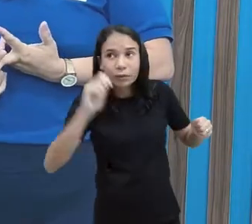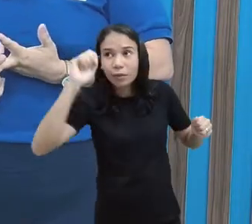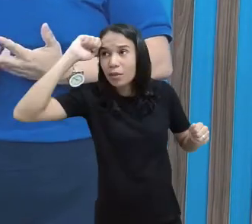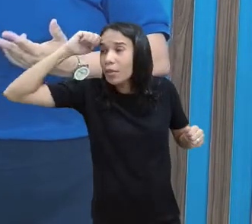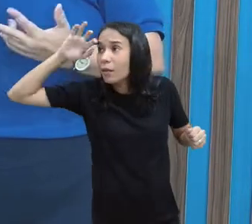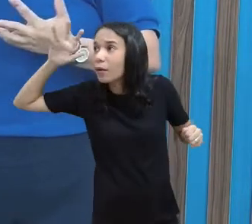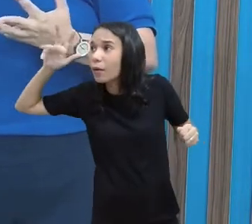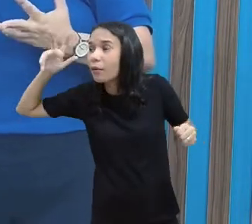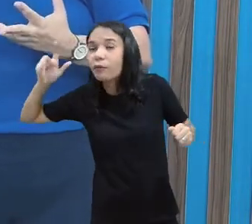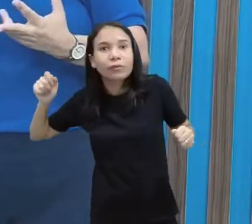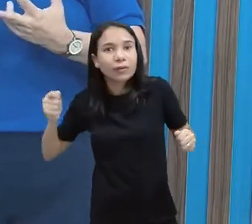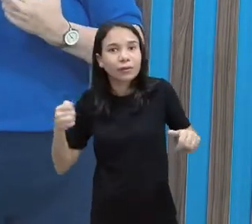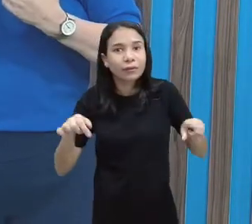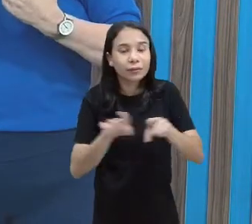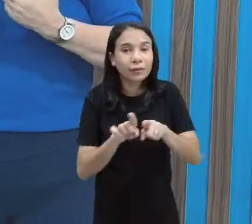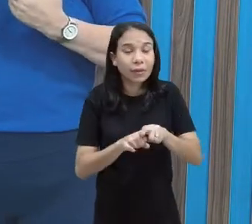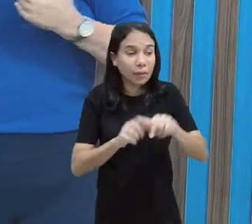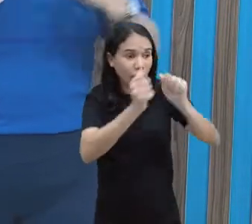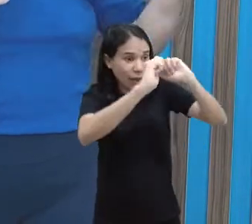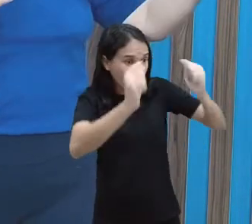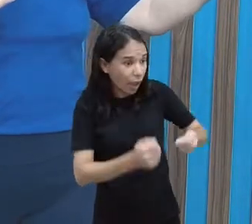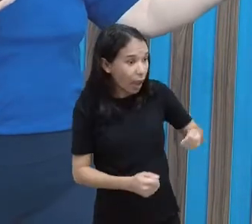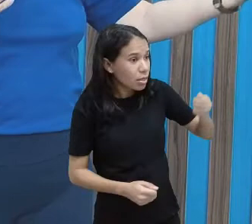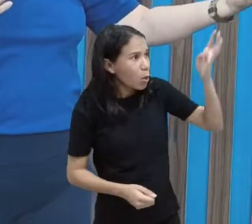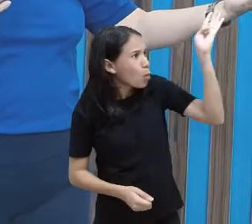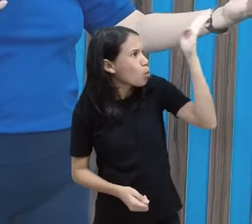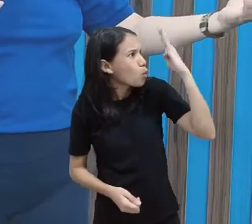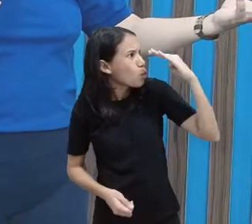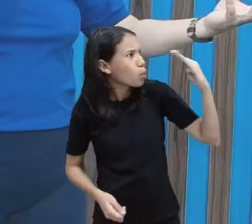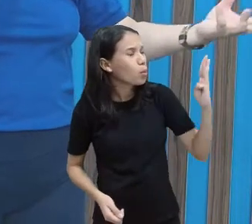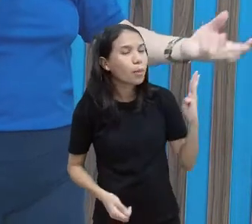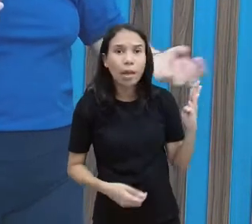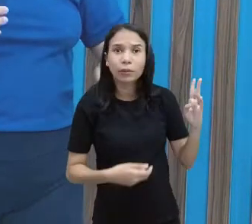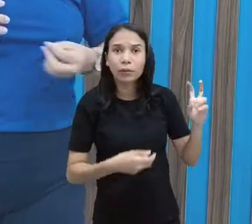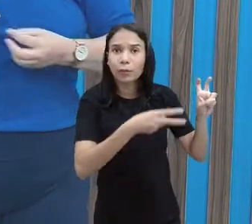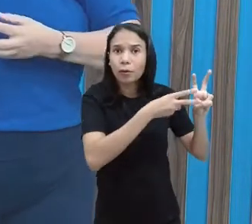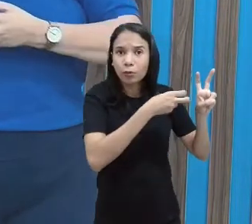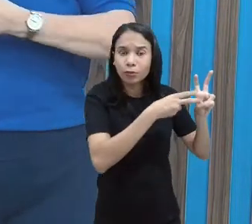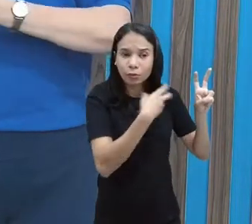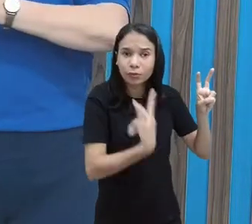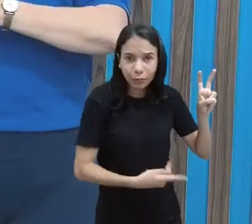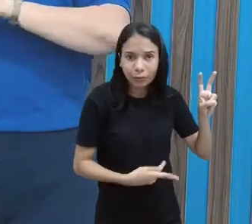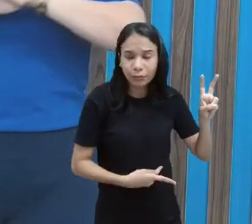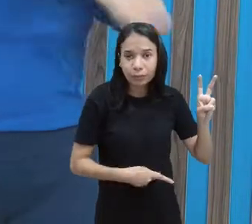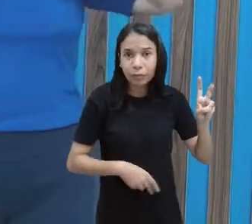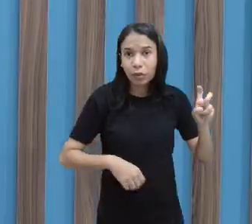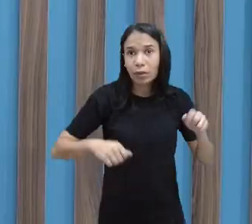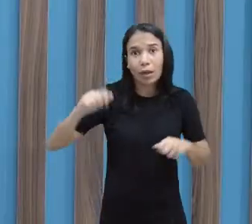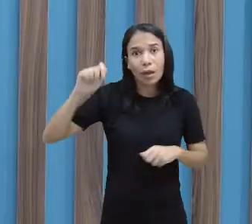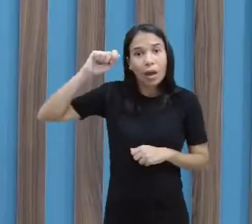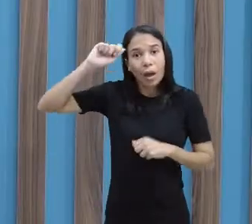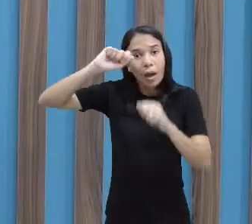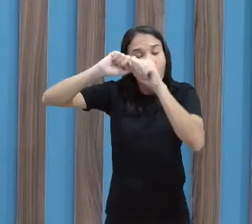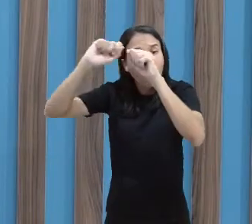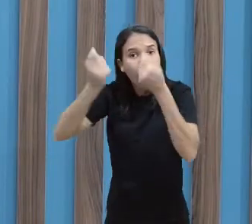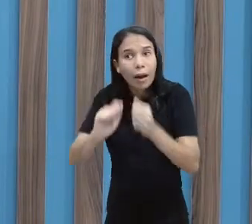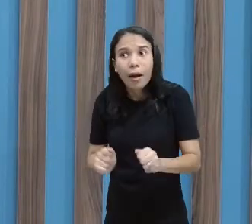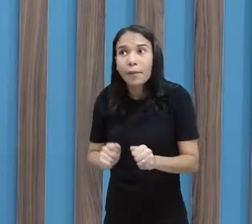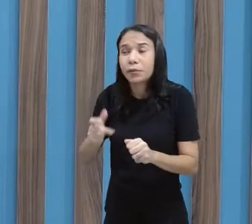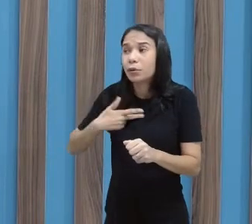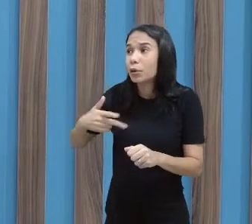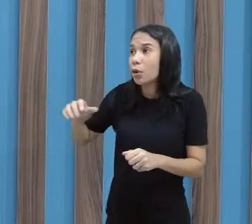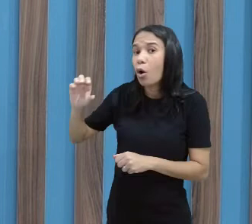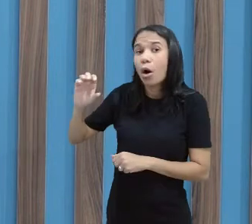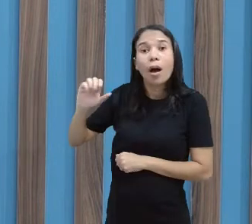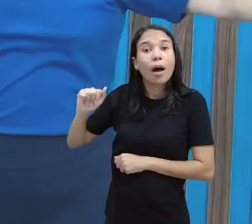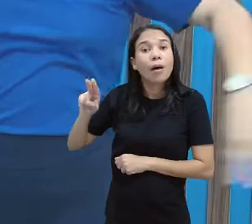África, a arte que era feita no Brasil pelos indígenas brasileiros, que eram feitos pelos aborígenes lá na Austrália,